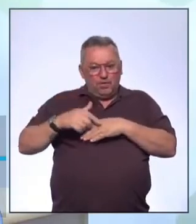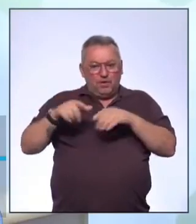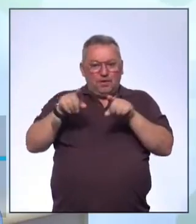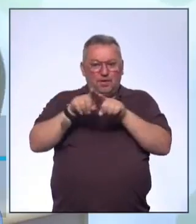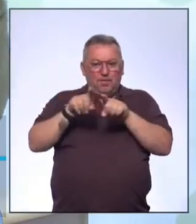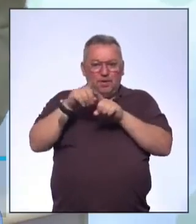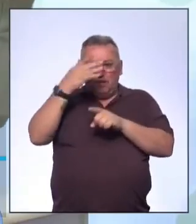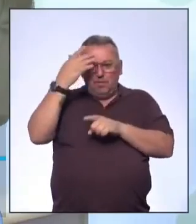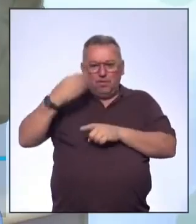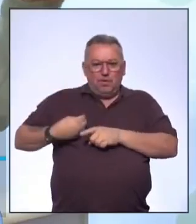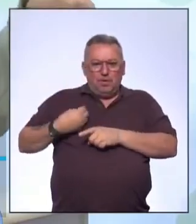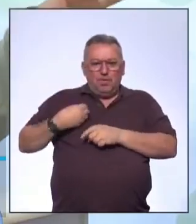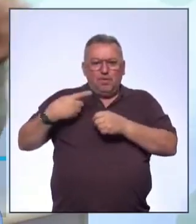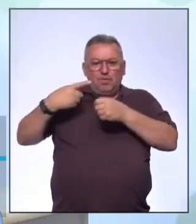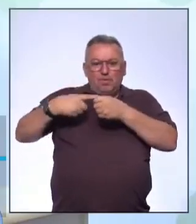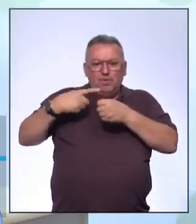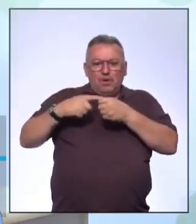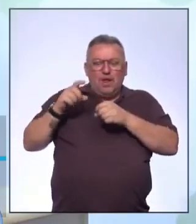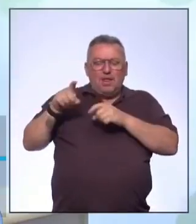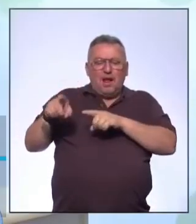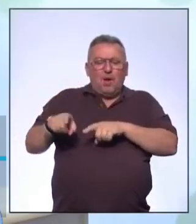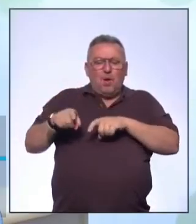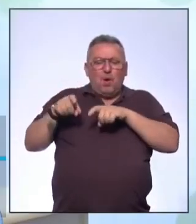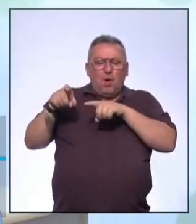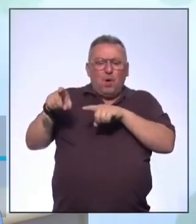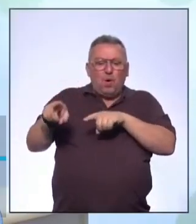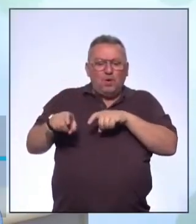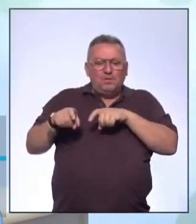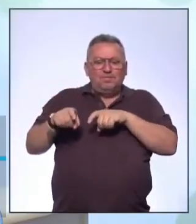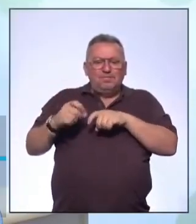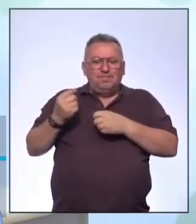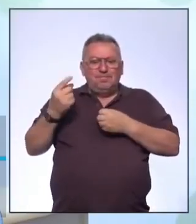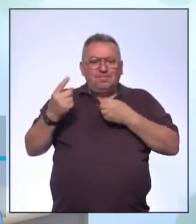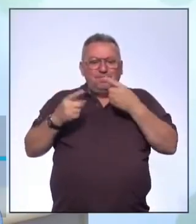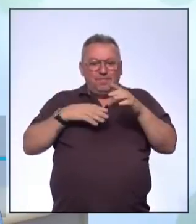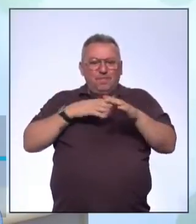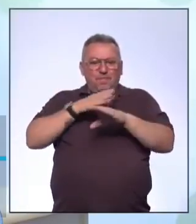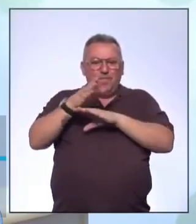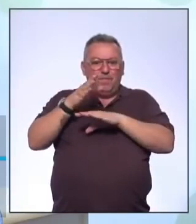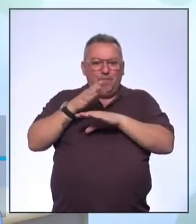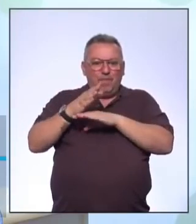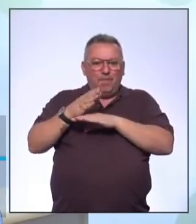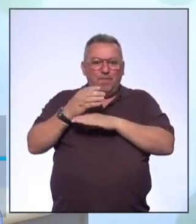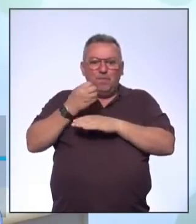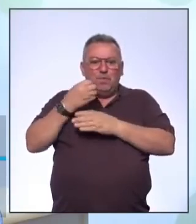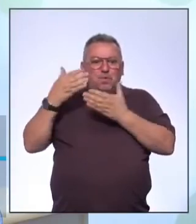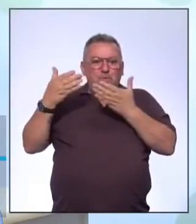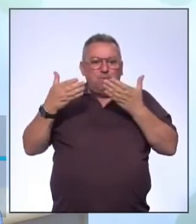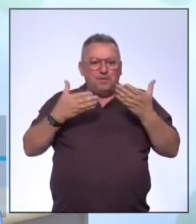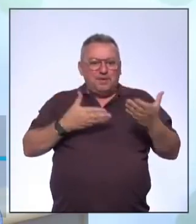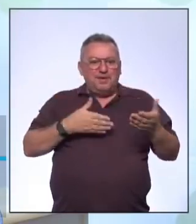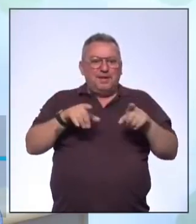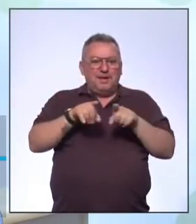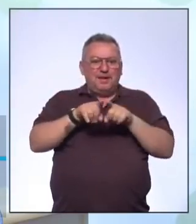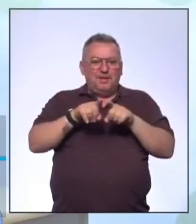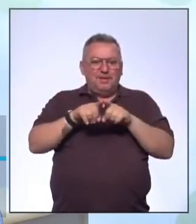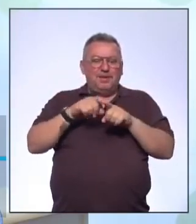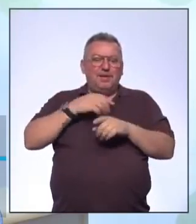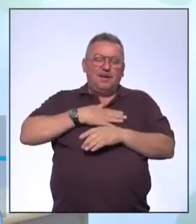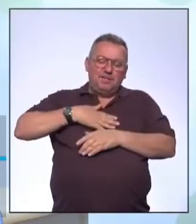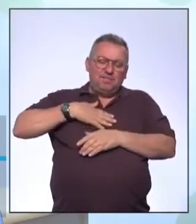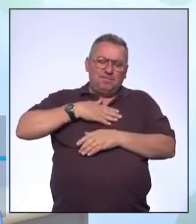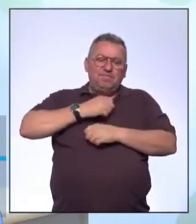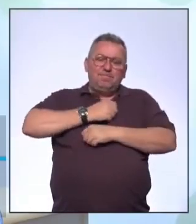pessoas que moram lá no interior, lá na roça, que às vezes que eu fui lá, nos receberam muito bem. Saudações